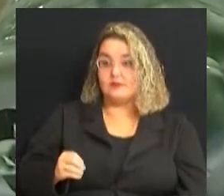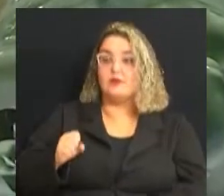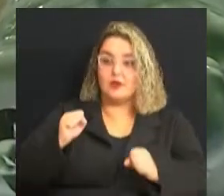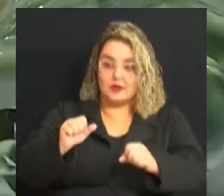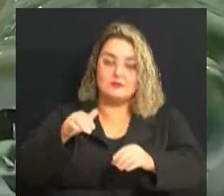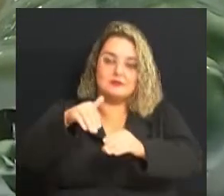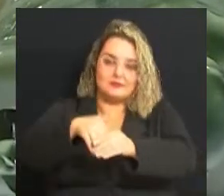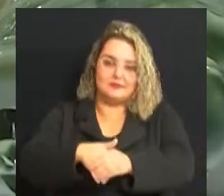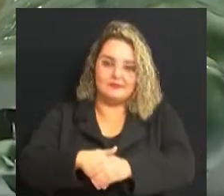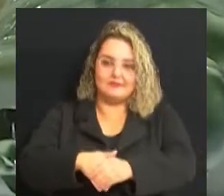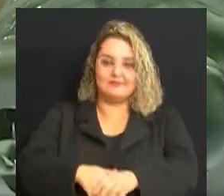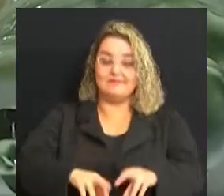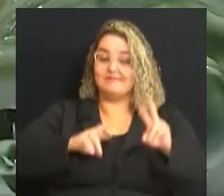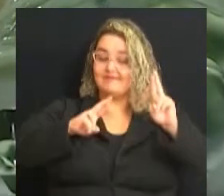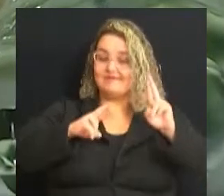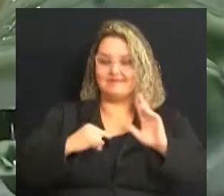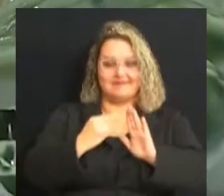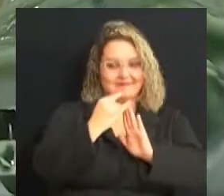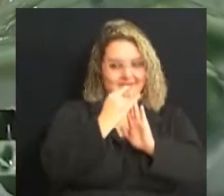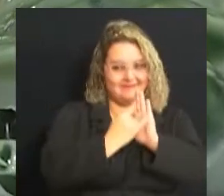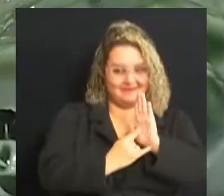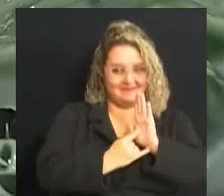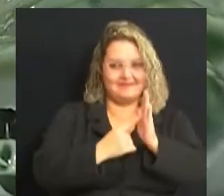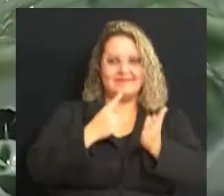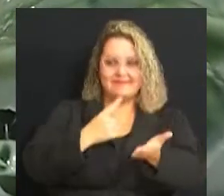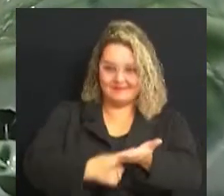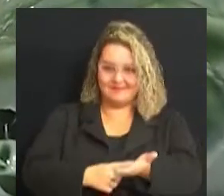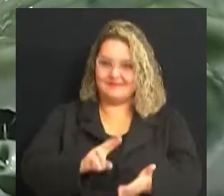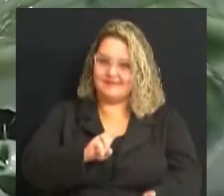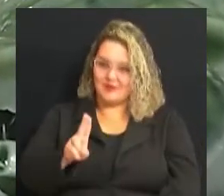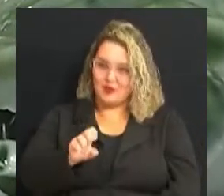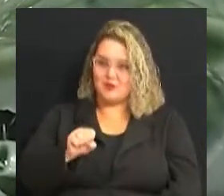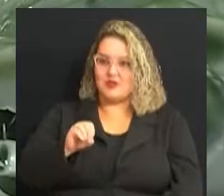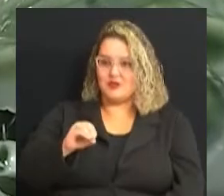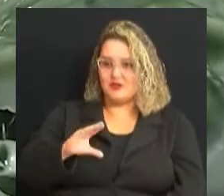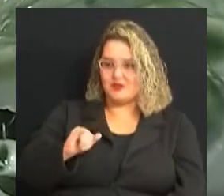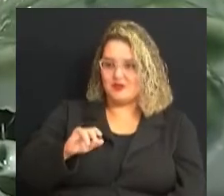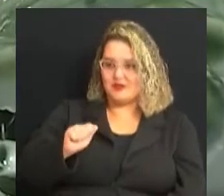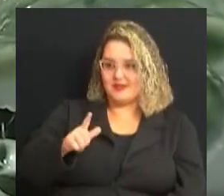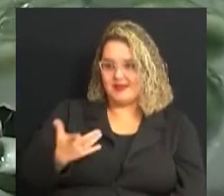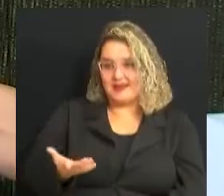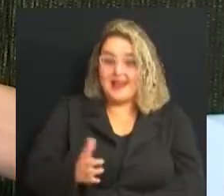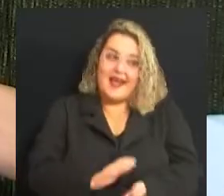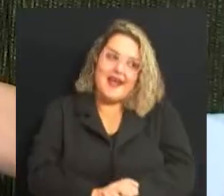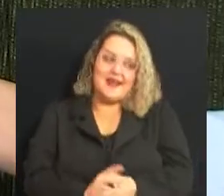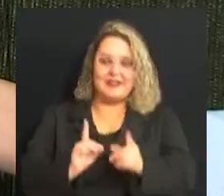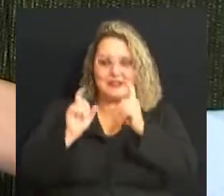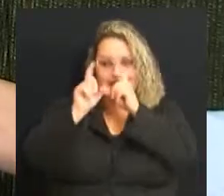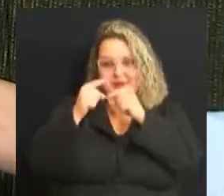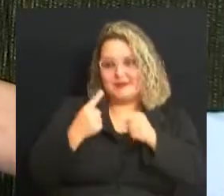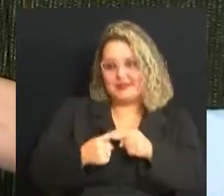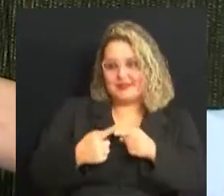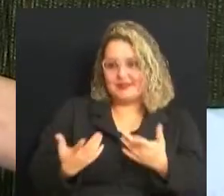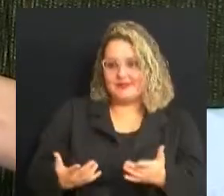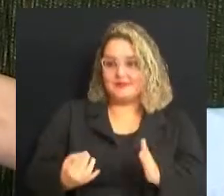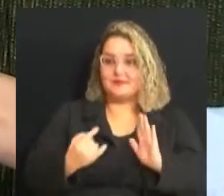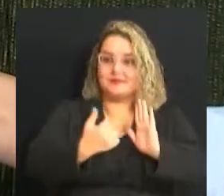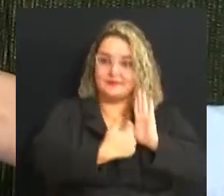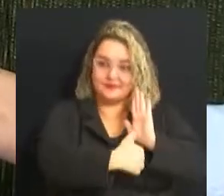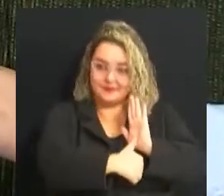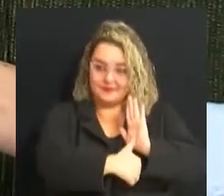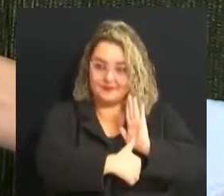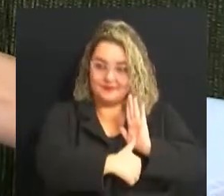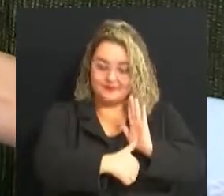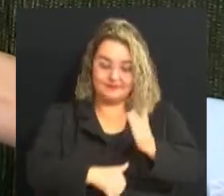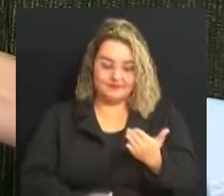prestes a ir votar com o tão esperado o documento de registro de seu nome social era complicado foi tipo assim